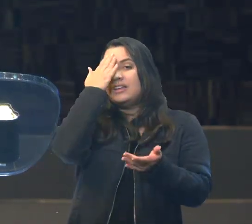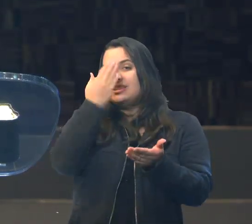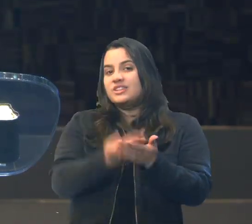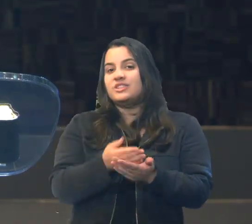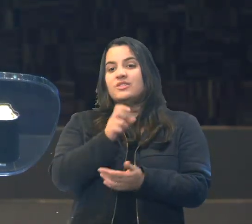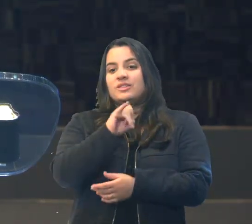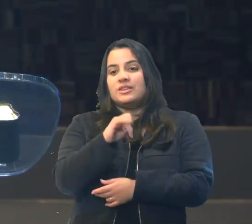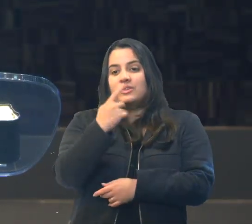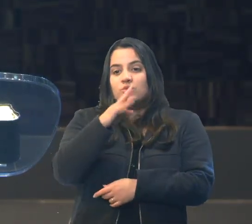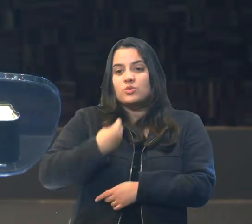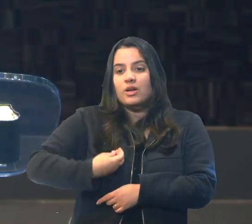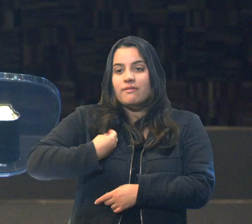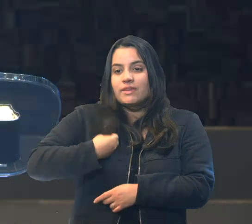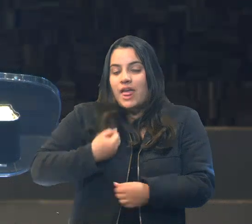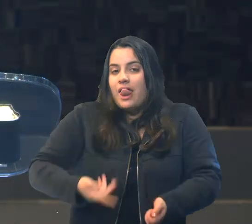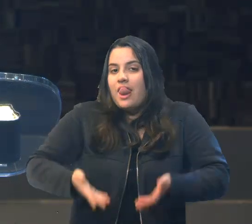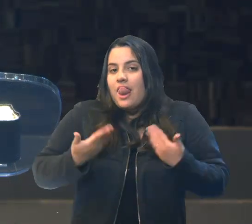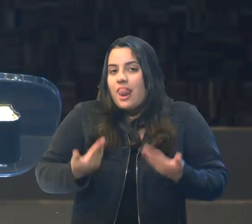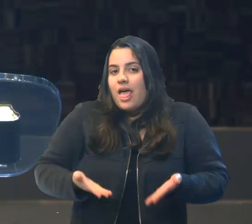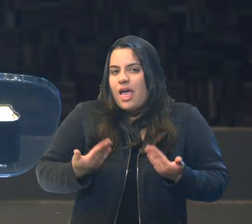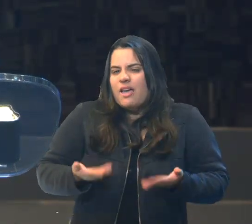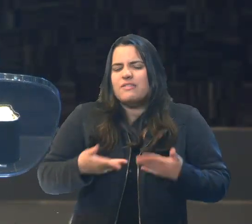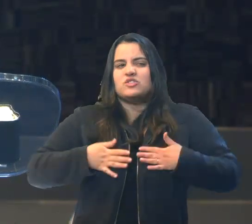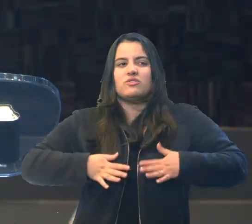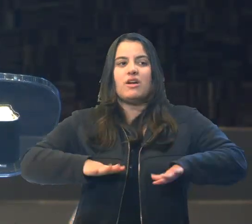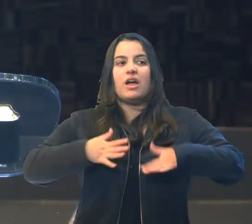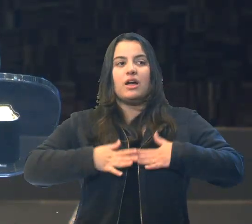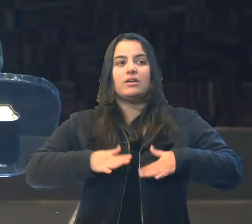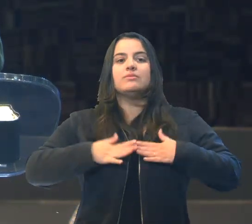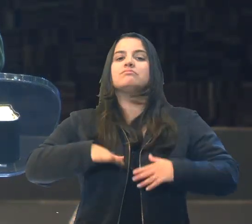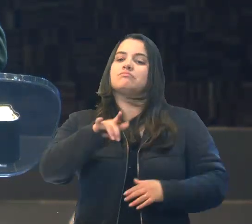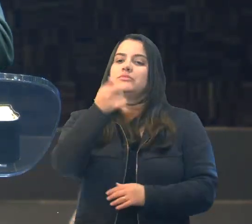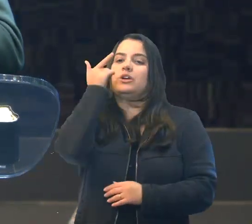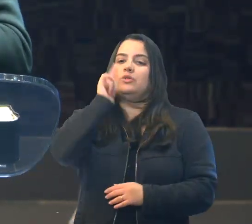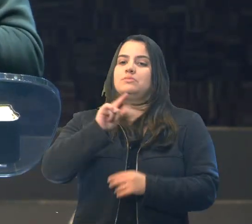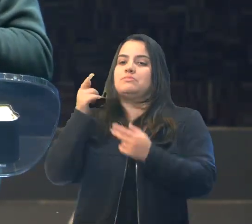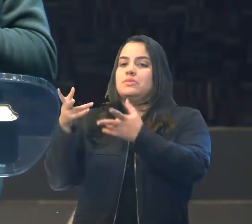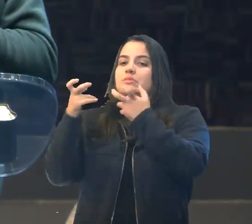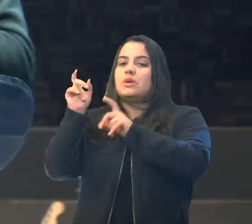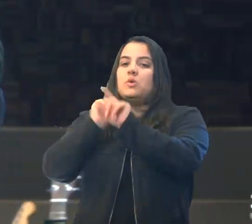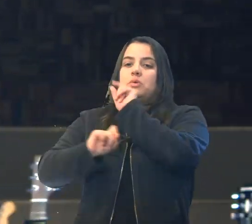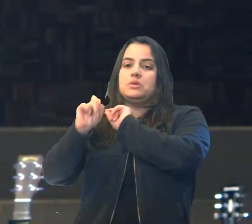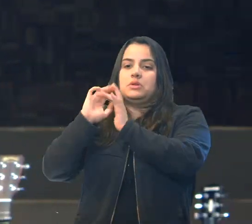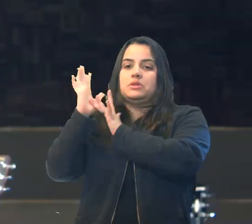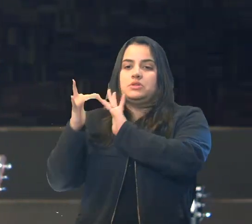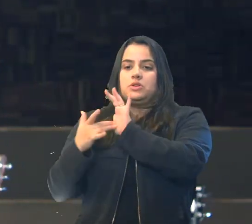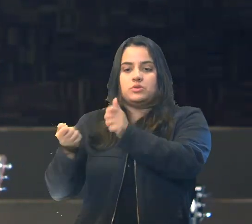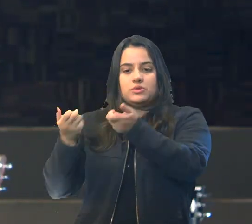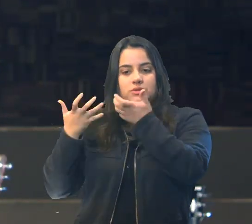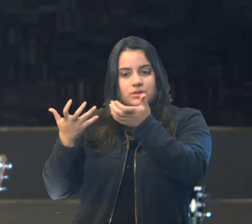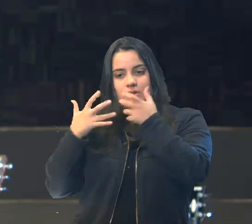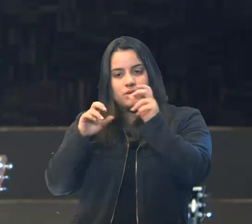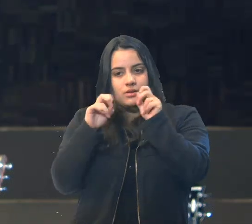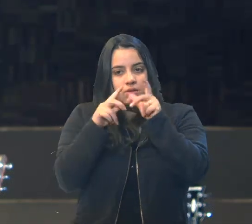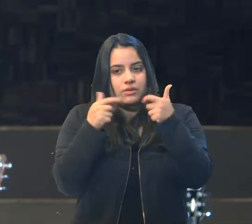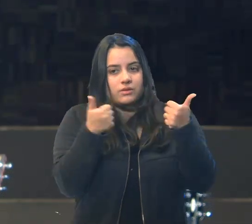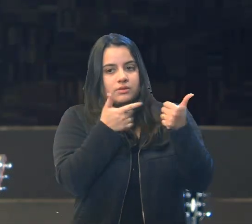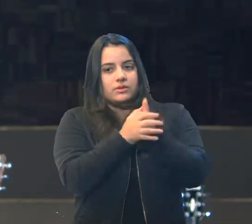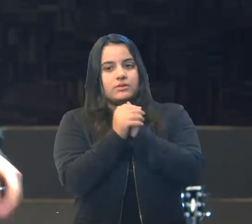vida agora no X1, você vai conseguir ver o que Jesus quer fazer com você hoje. Amém? Amém ou não?